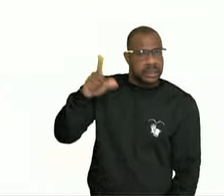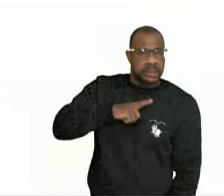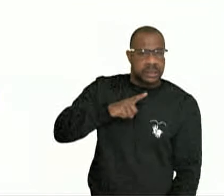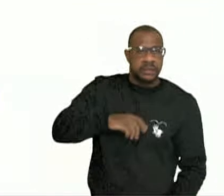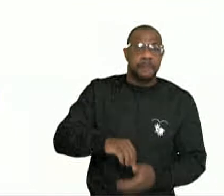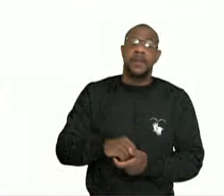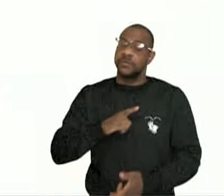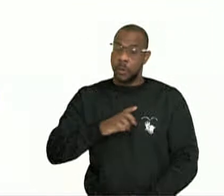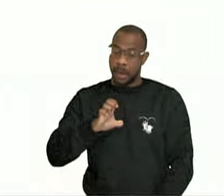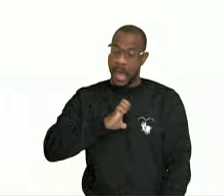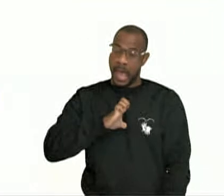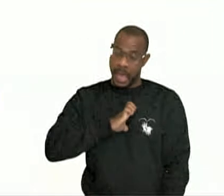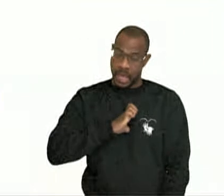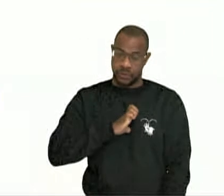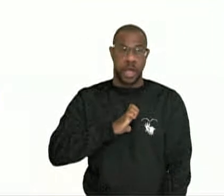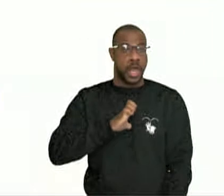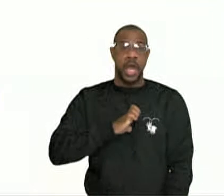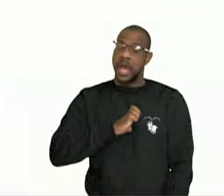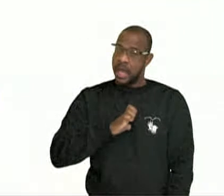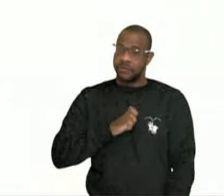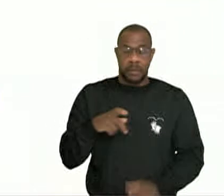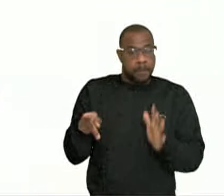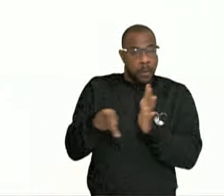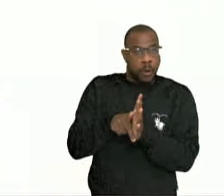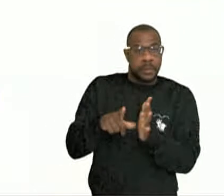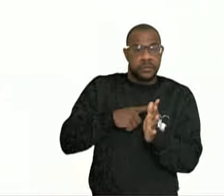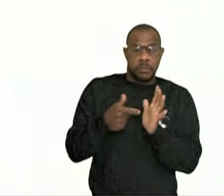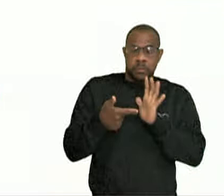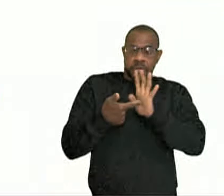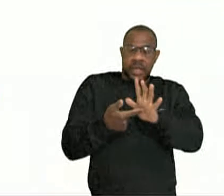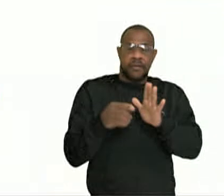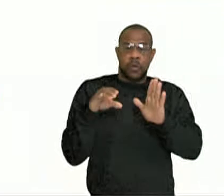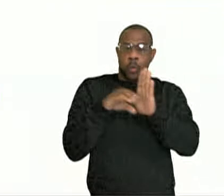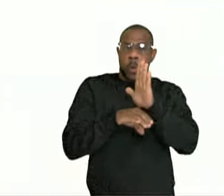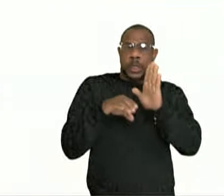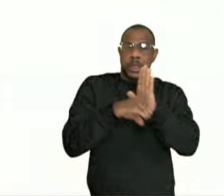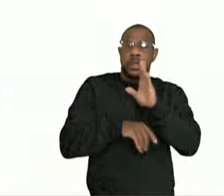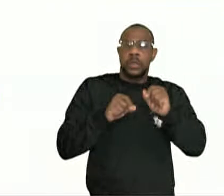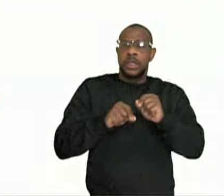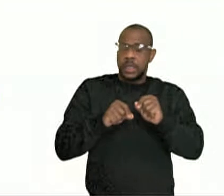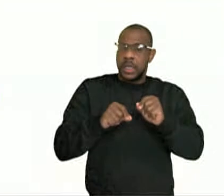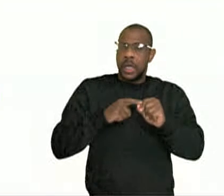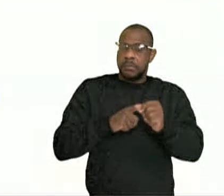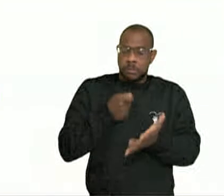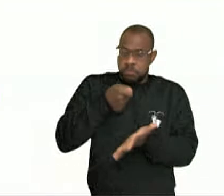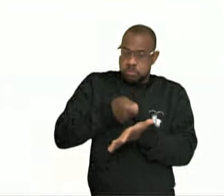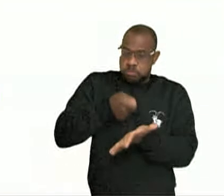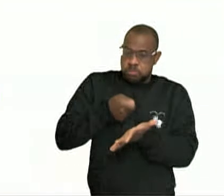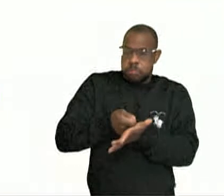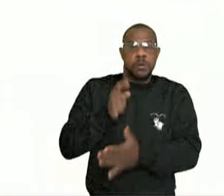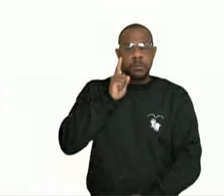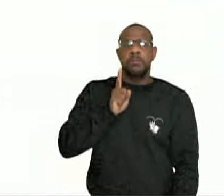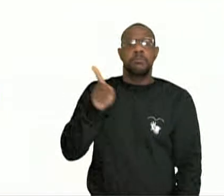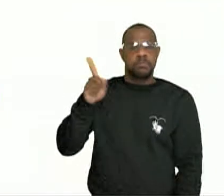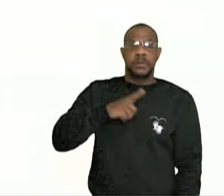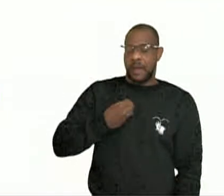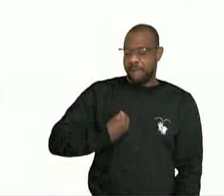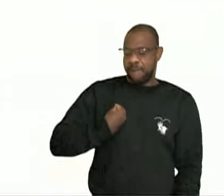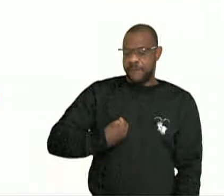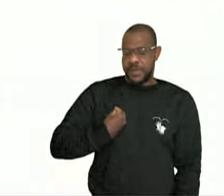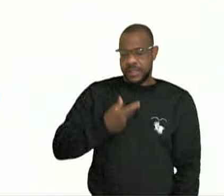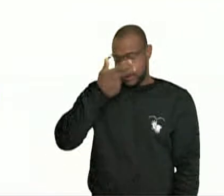ali, uma ética que, né, trazia alguns conceitos ali mais radicais com relação à vida